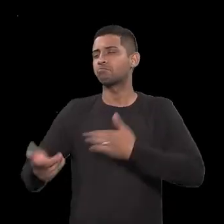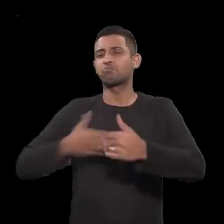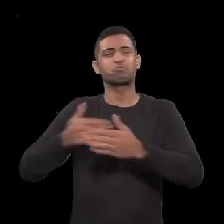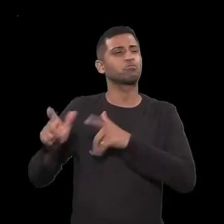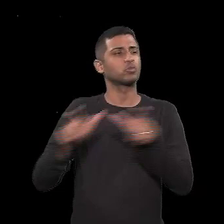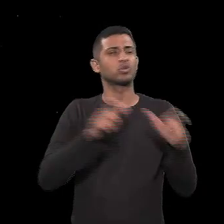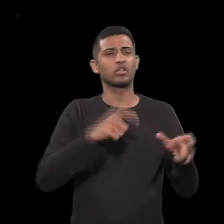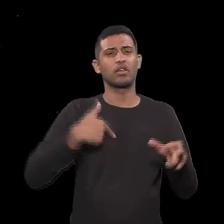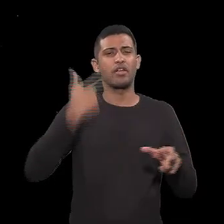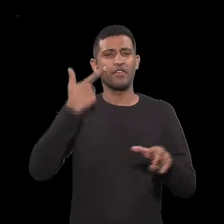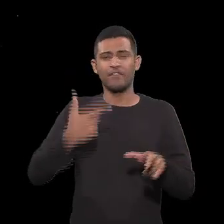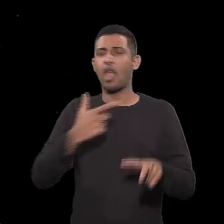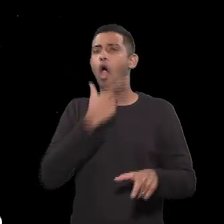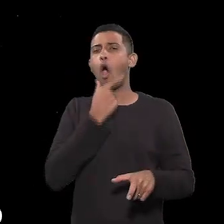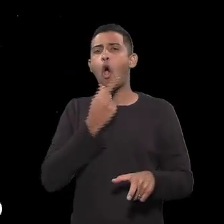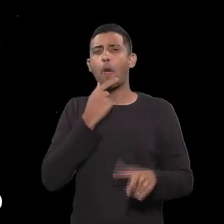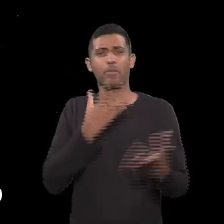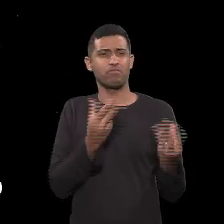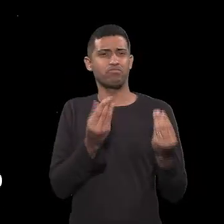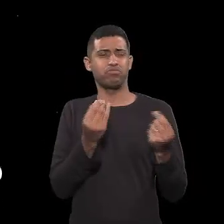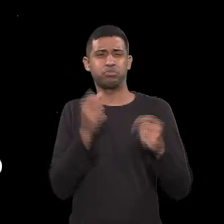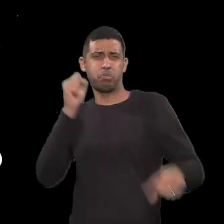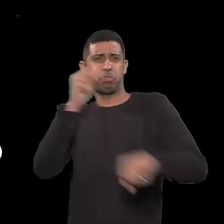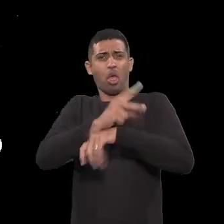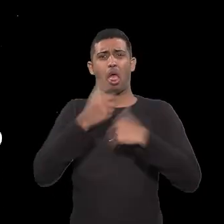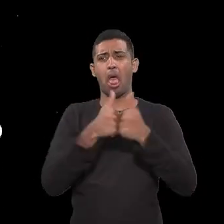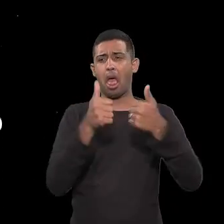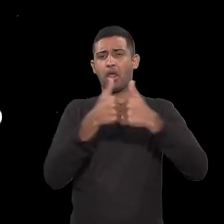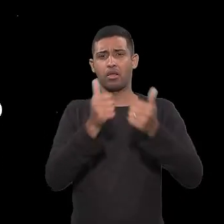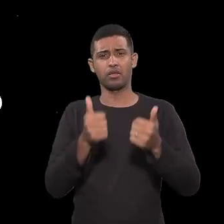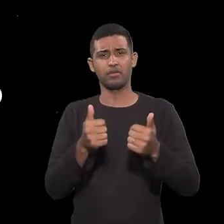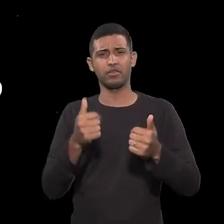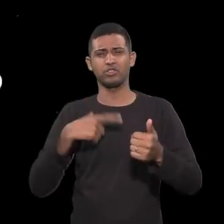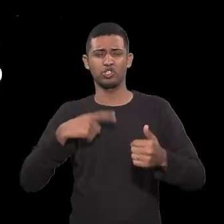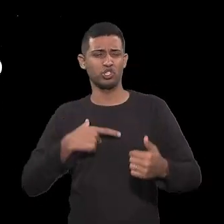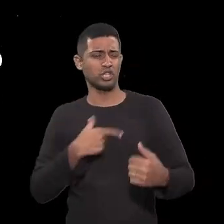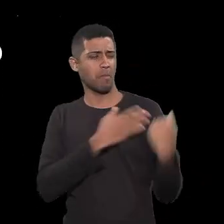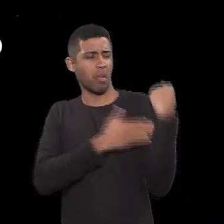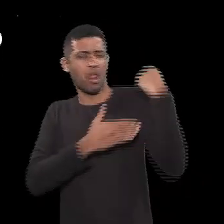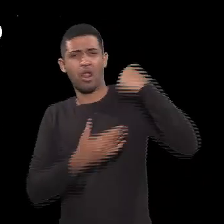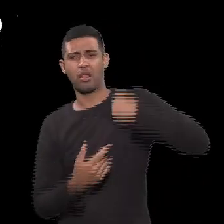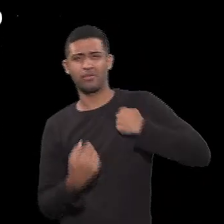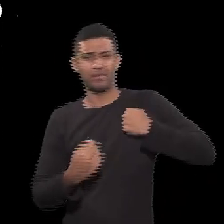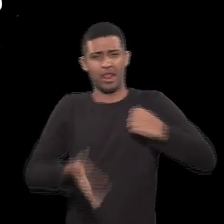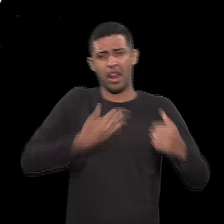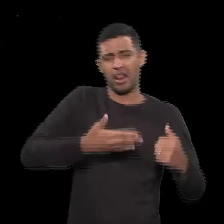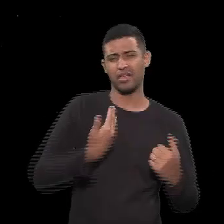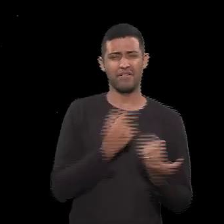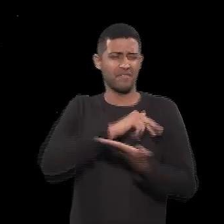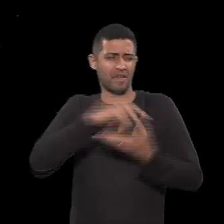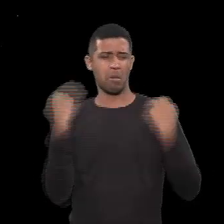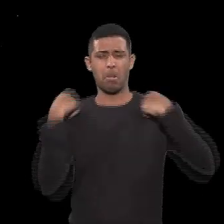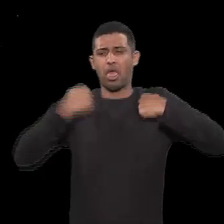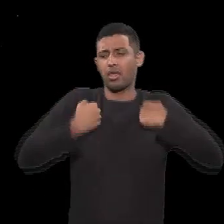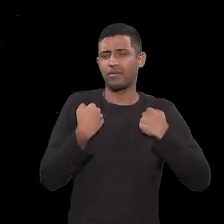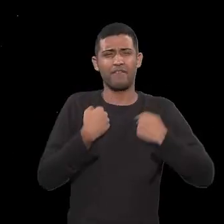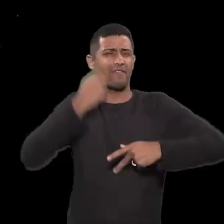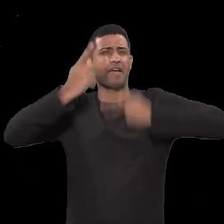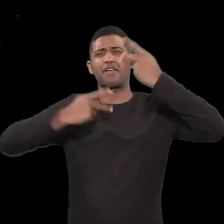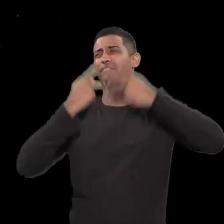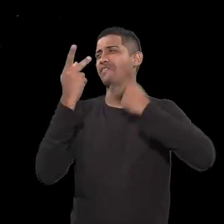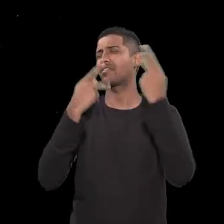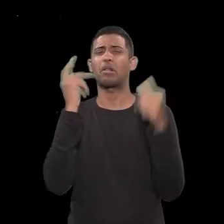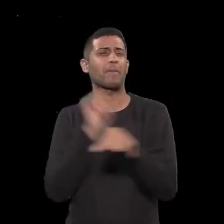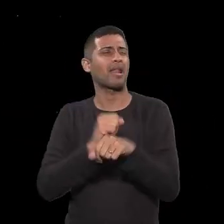Em uma parada qualquer, um enxame de garotos invadiu o ônibus. Vinham carregados de livros e cadernos e